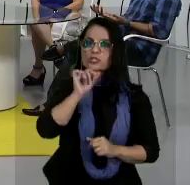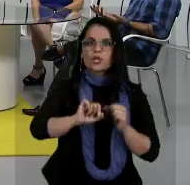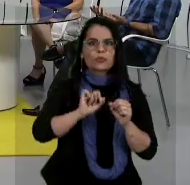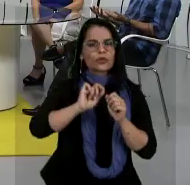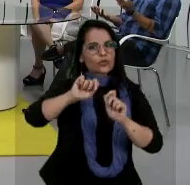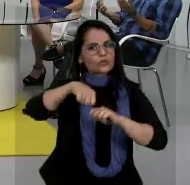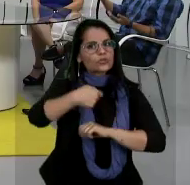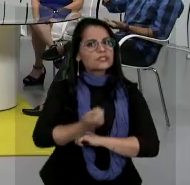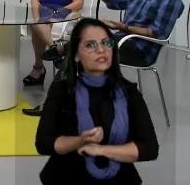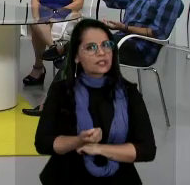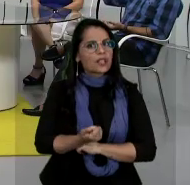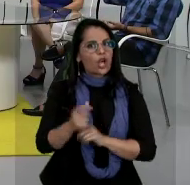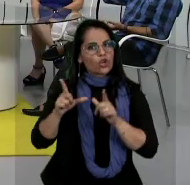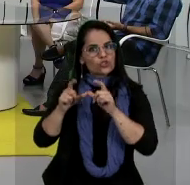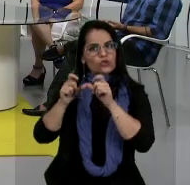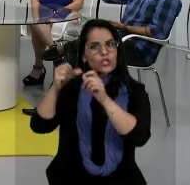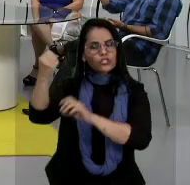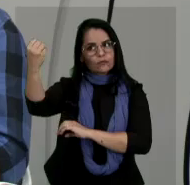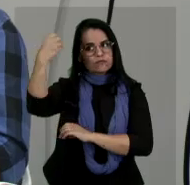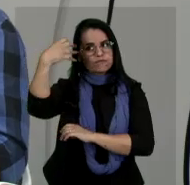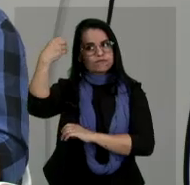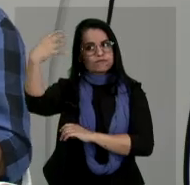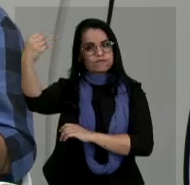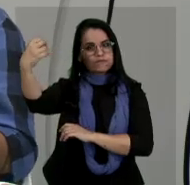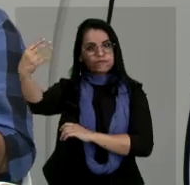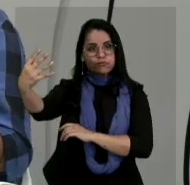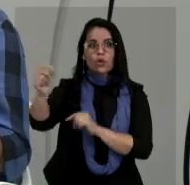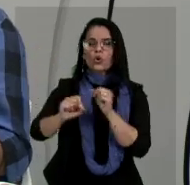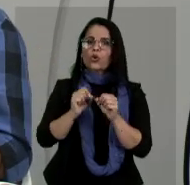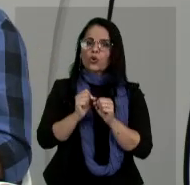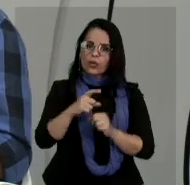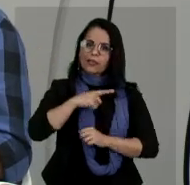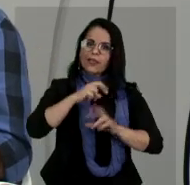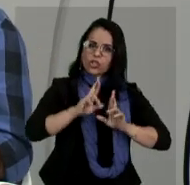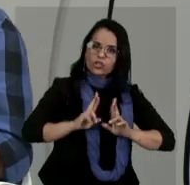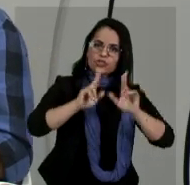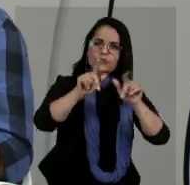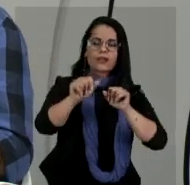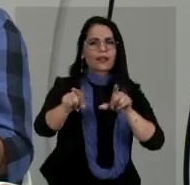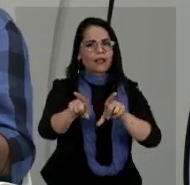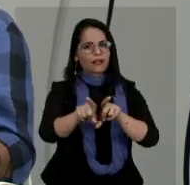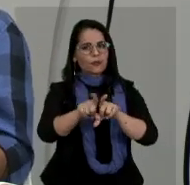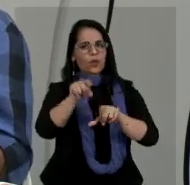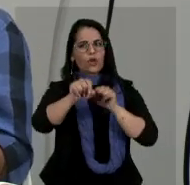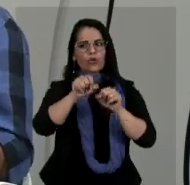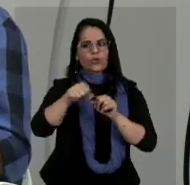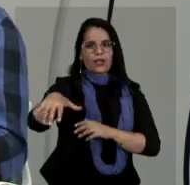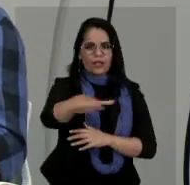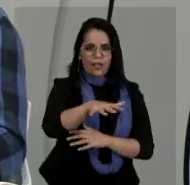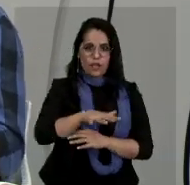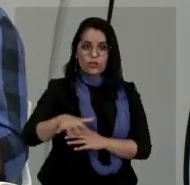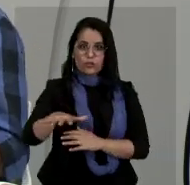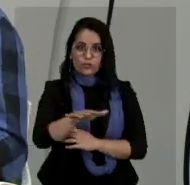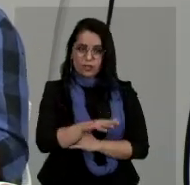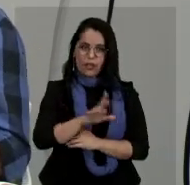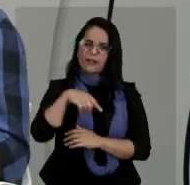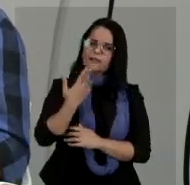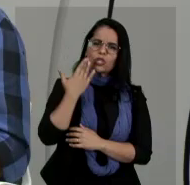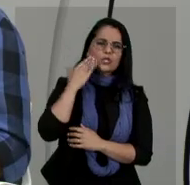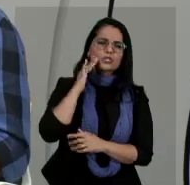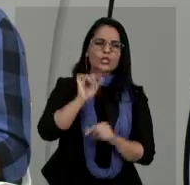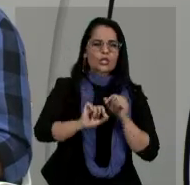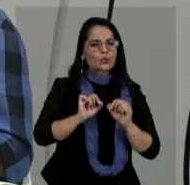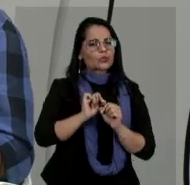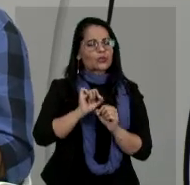de viajar, que a nossa colega está fazendo também, é esse sinal. Então, existe diferença, inclusive, regional. Por aí nós